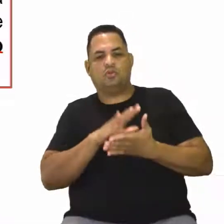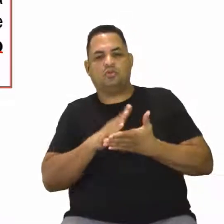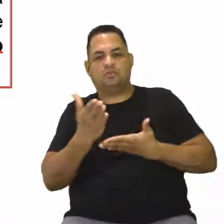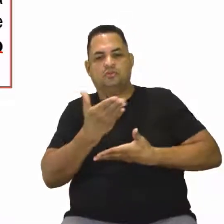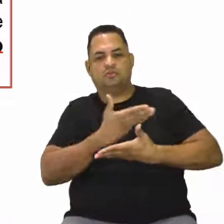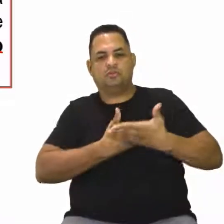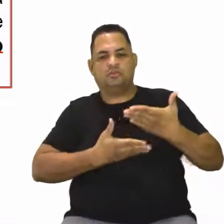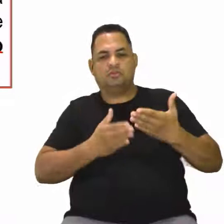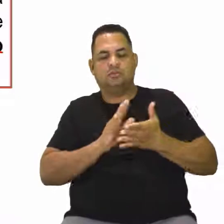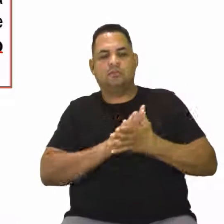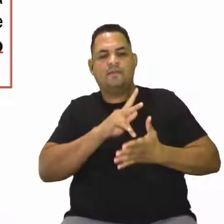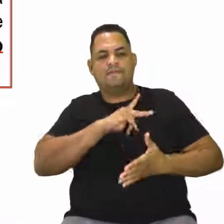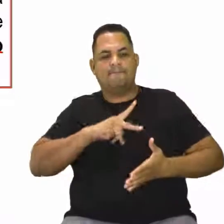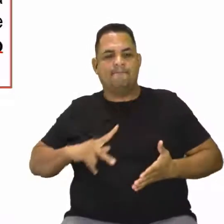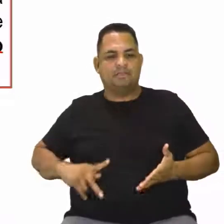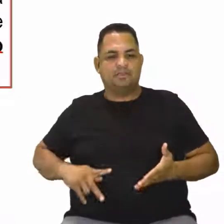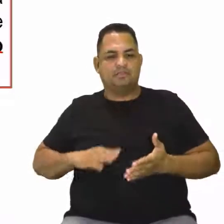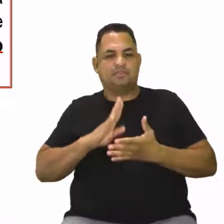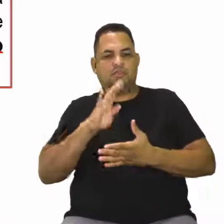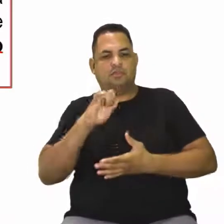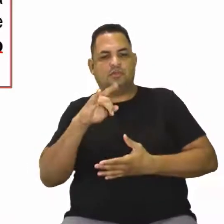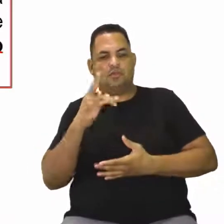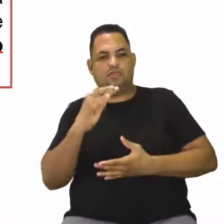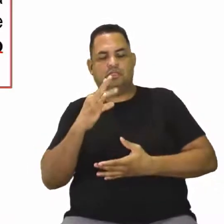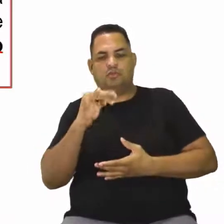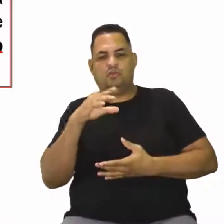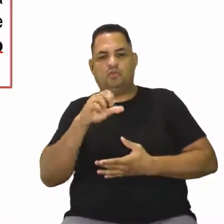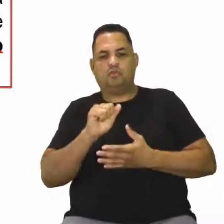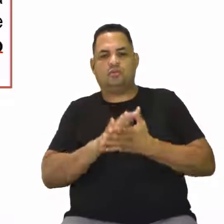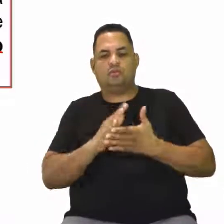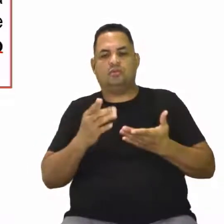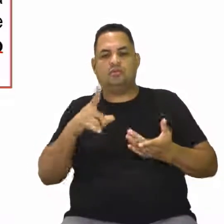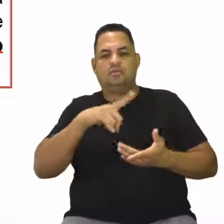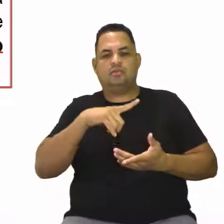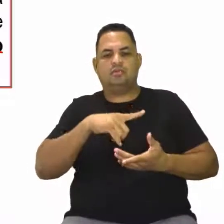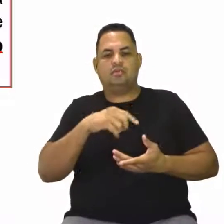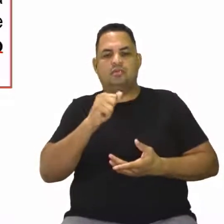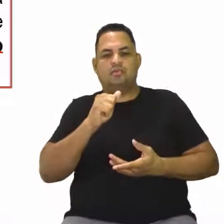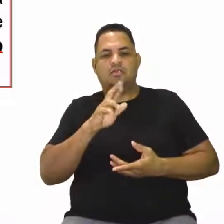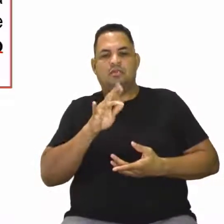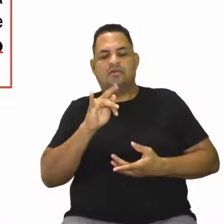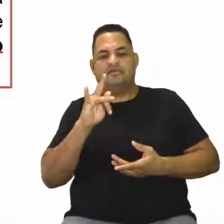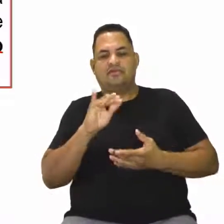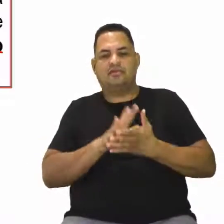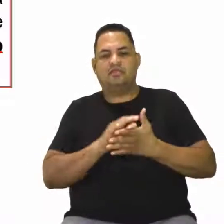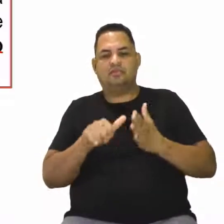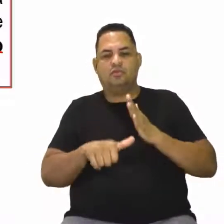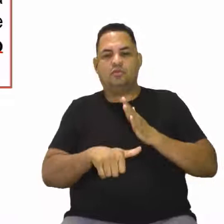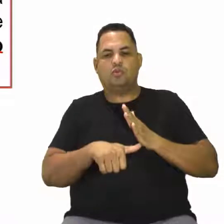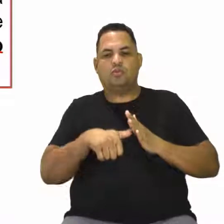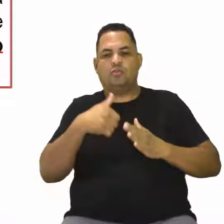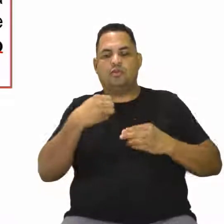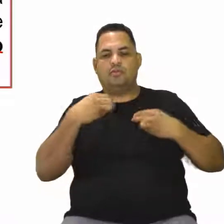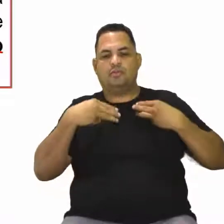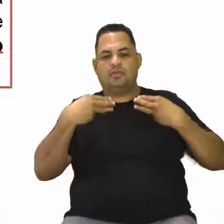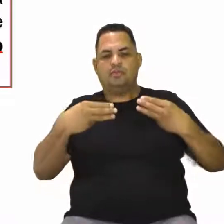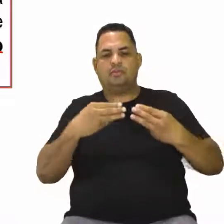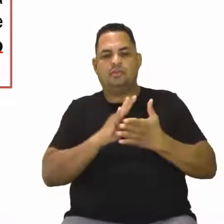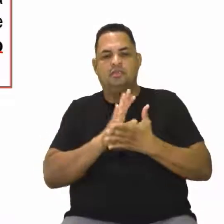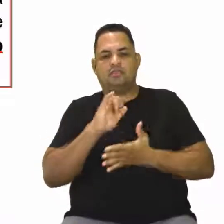foi o presidente Bill Clinton, dos Estados Unidos. Aí eu tenho o Arafat como primeiro-ministro e Yitzhak